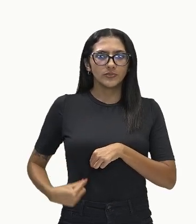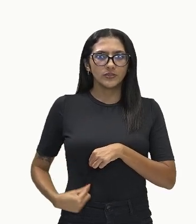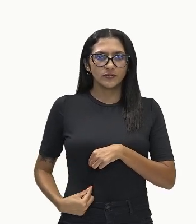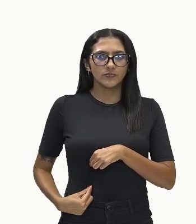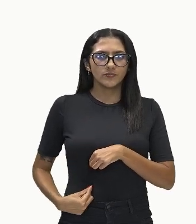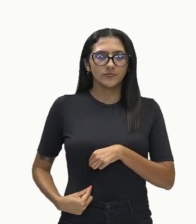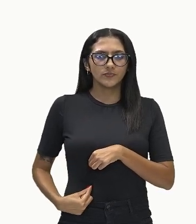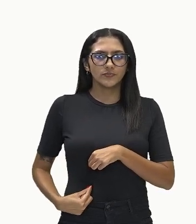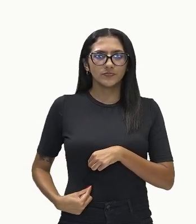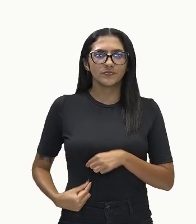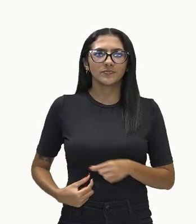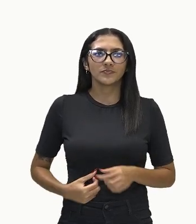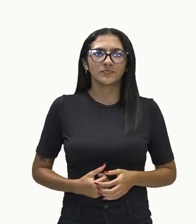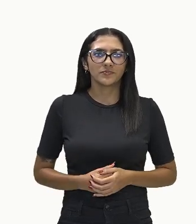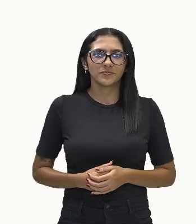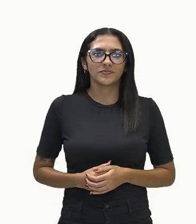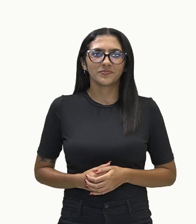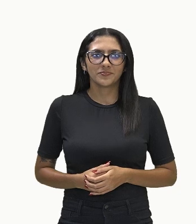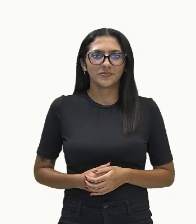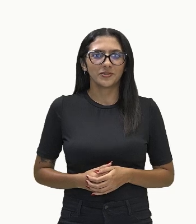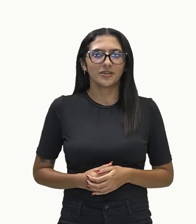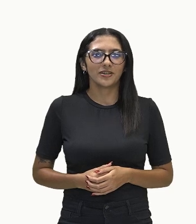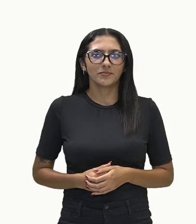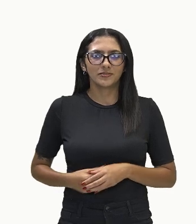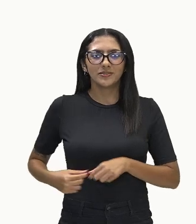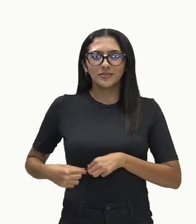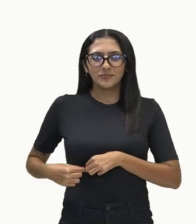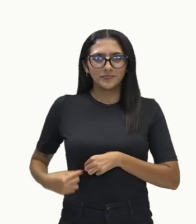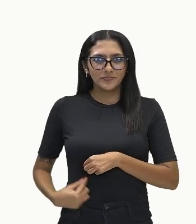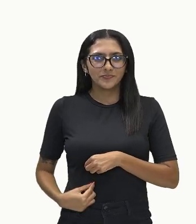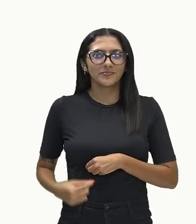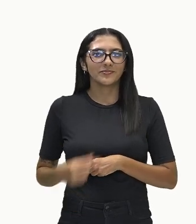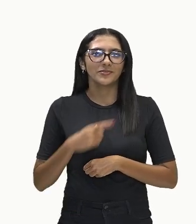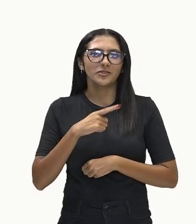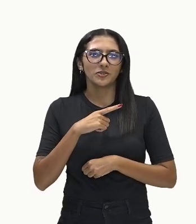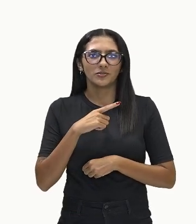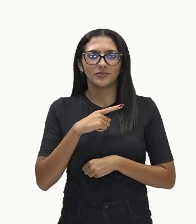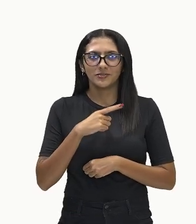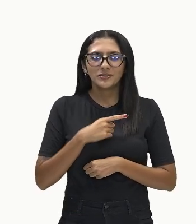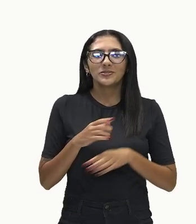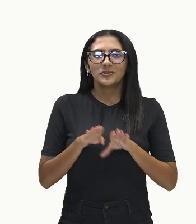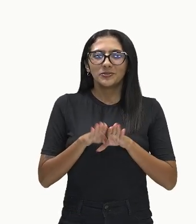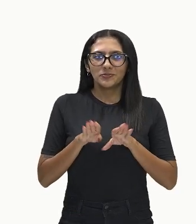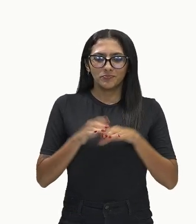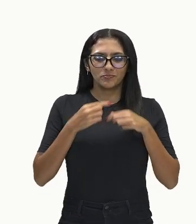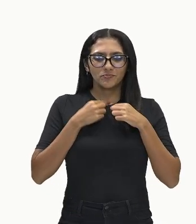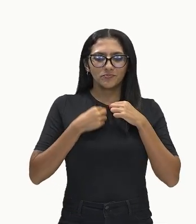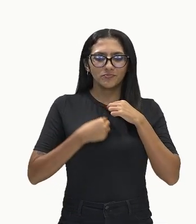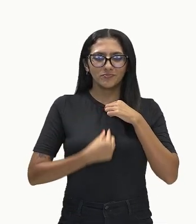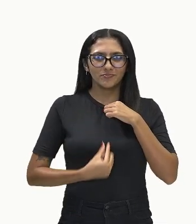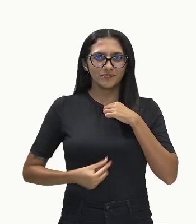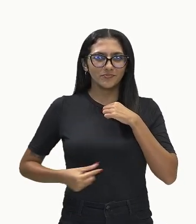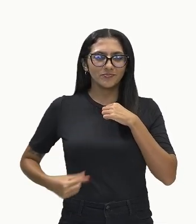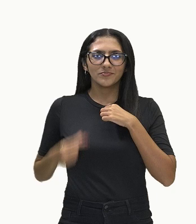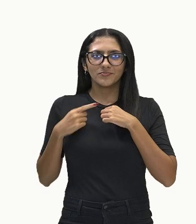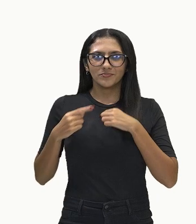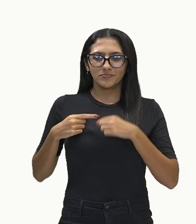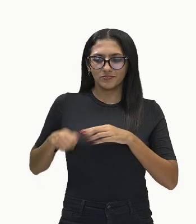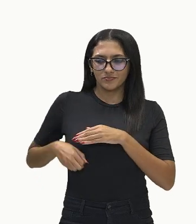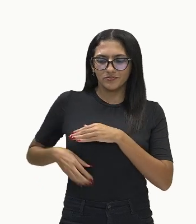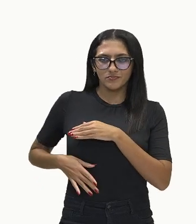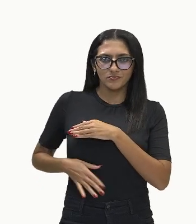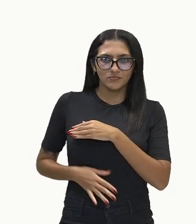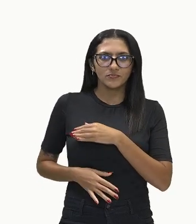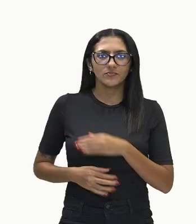biliar, que ao passar pelo duodeno faz a liberação dessa bile. E